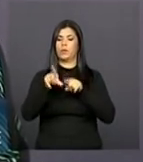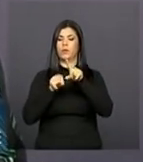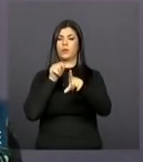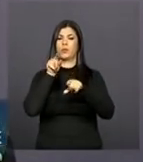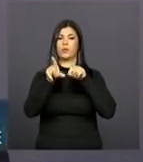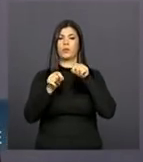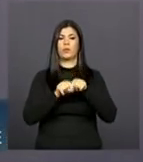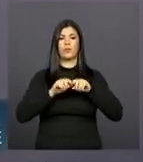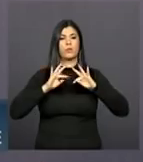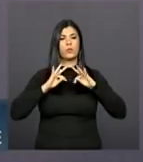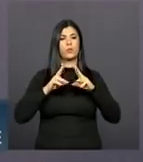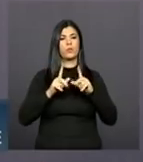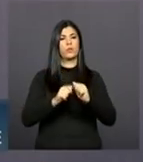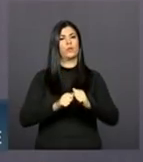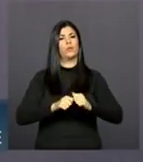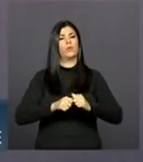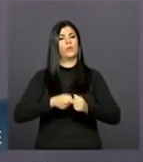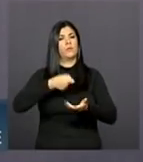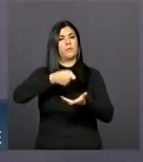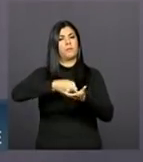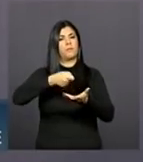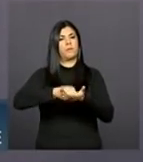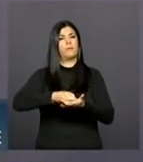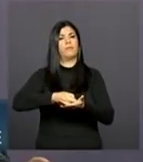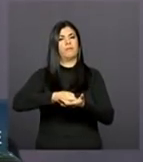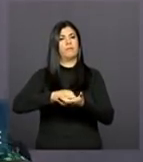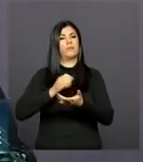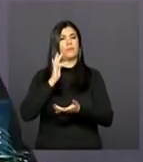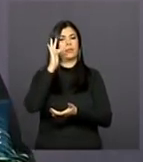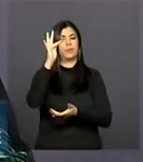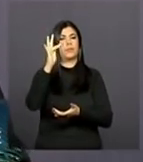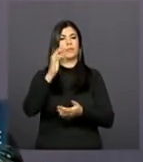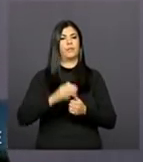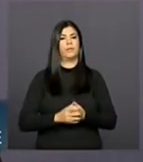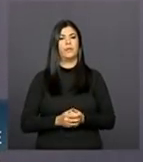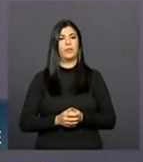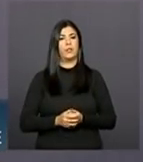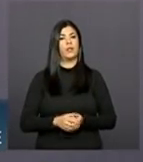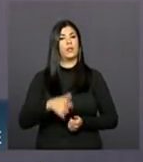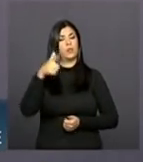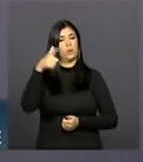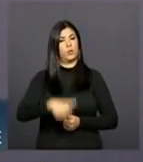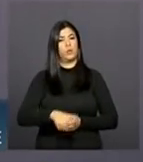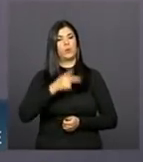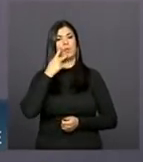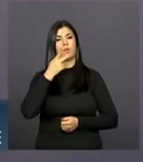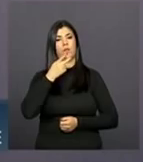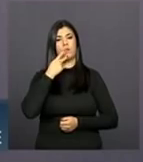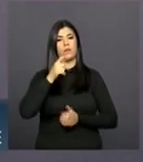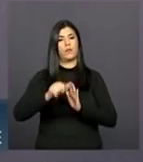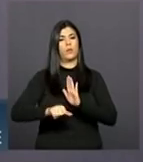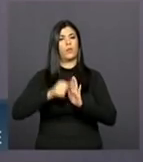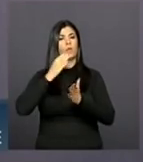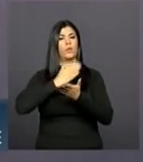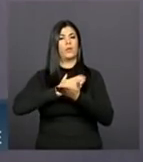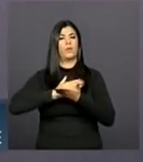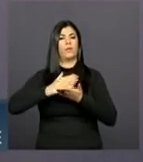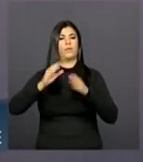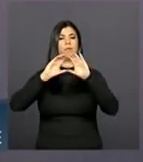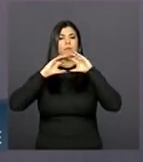todas as consequências necessárias repito aqui o que disse quando do lançamento da Comissão da